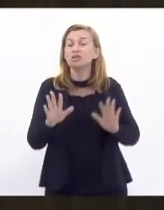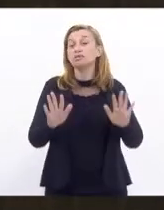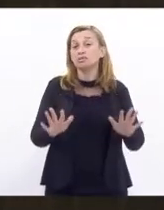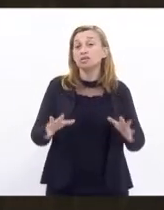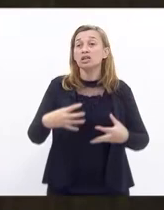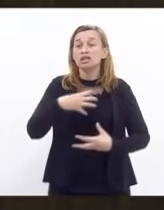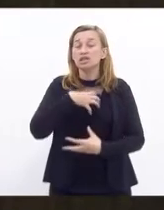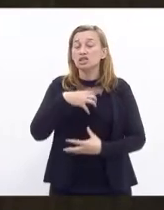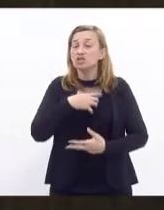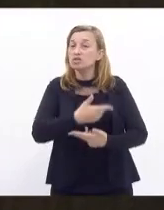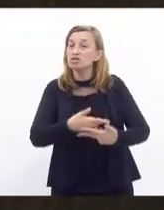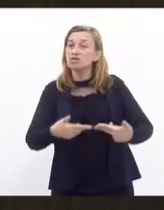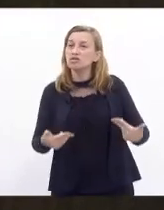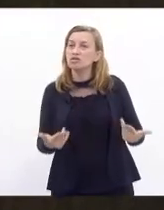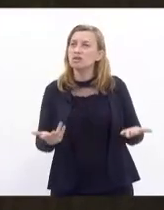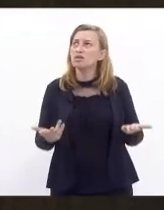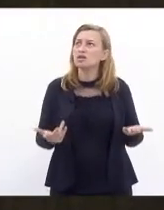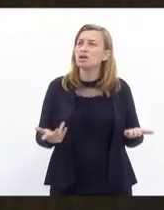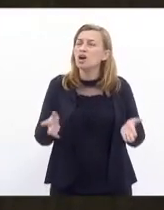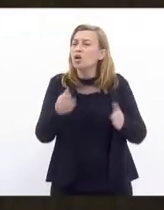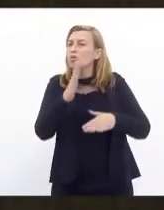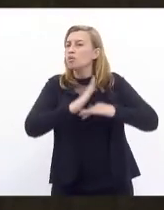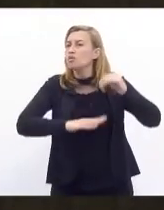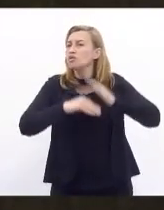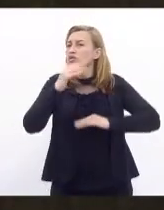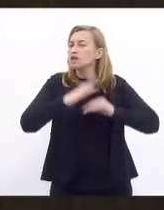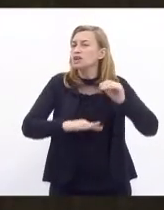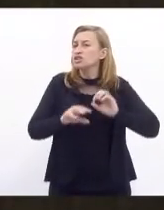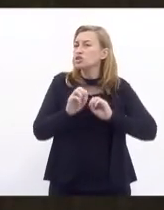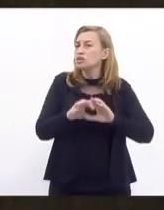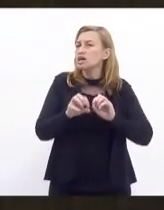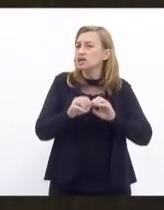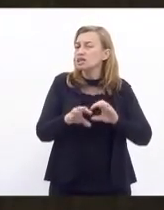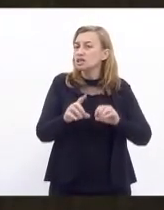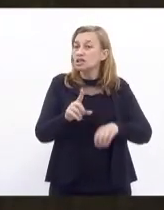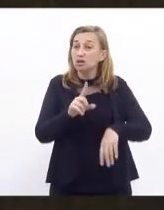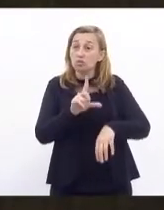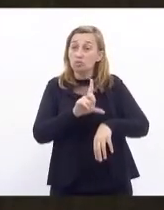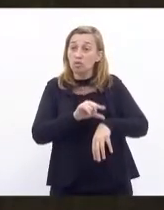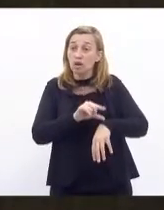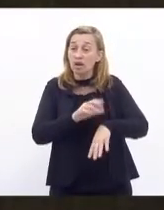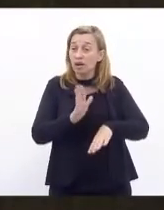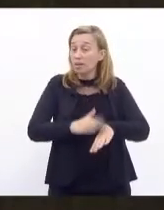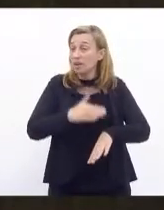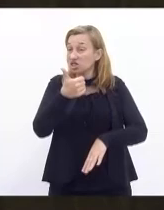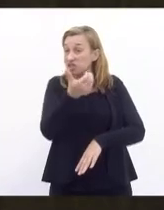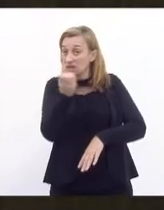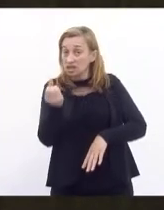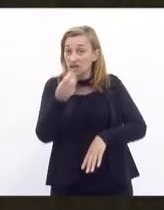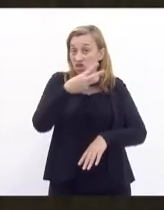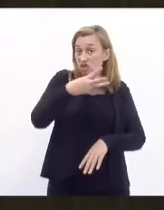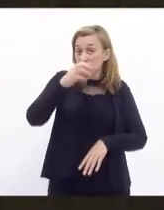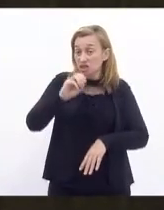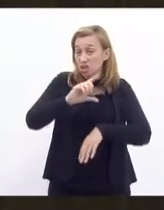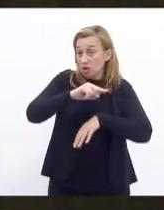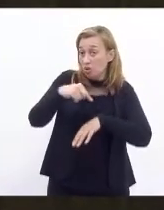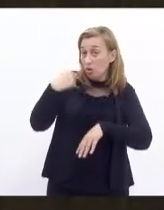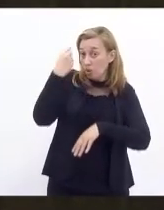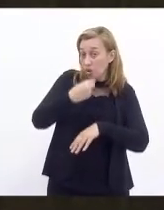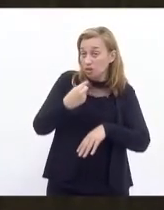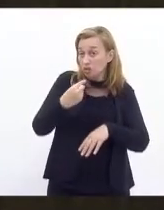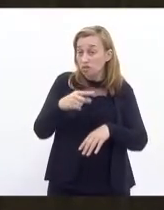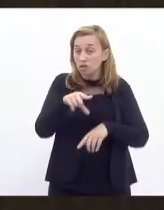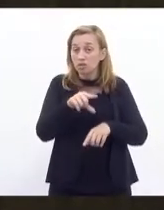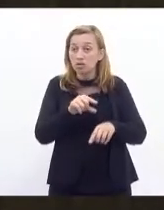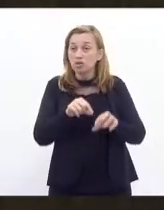sentido, muitas vezes, profissionais da educação que têm uma carga horária de 16 horas ou de 30 horas, quando são